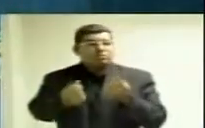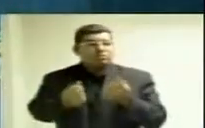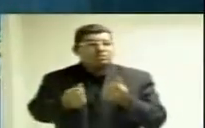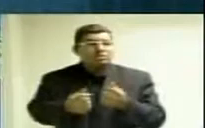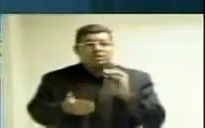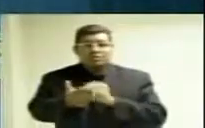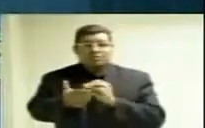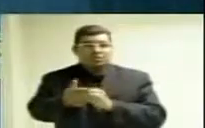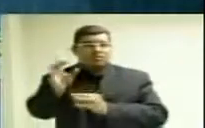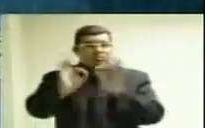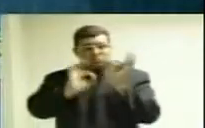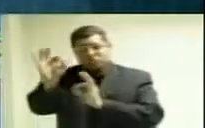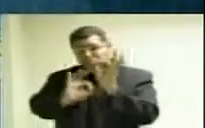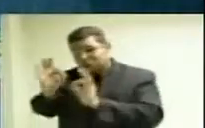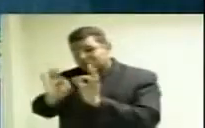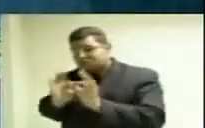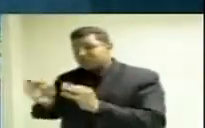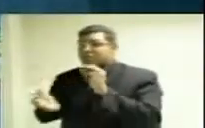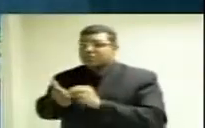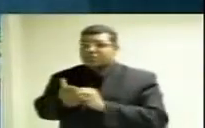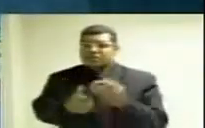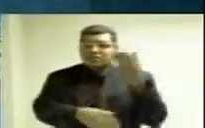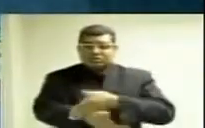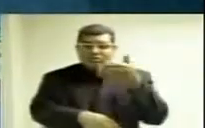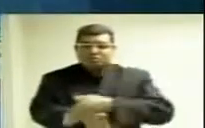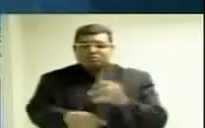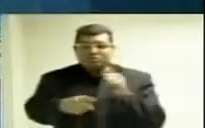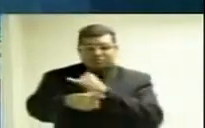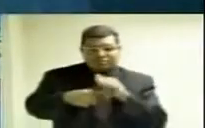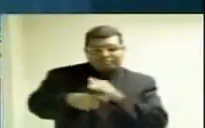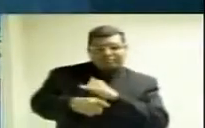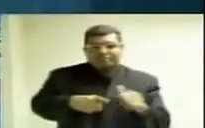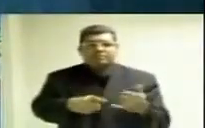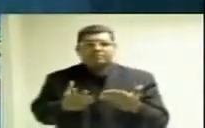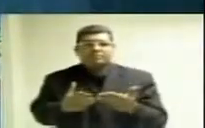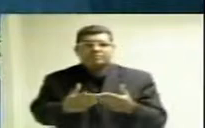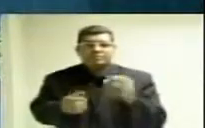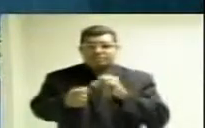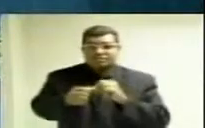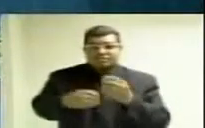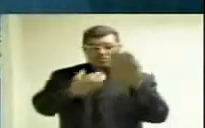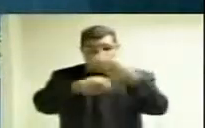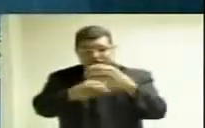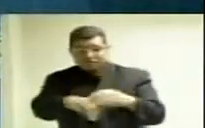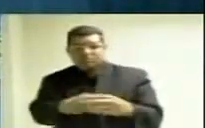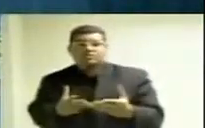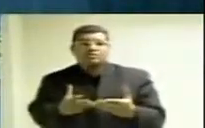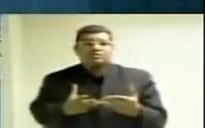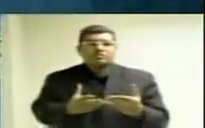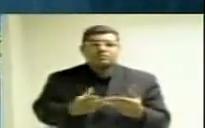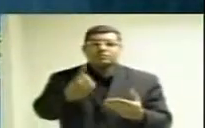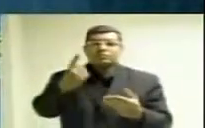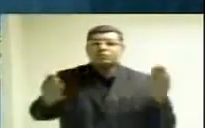na ausência de um planejamento, na ausência de investimentos estratégicos, de realização de concurso público.